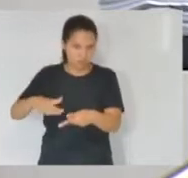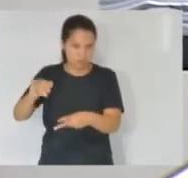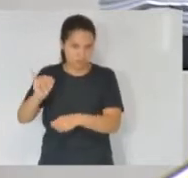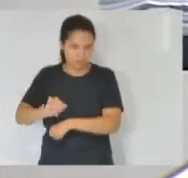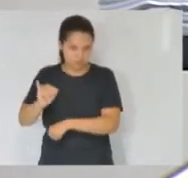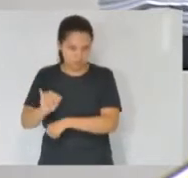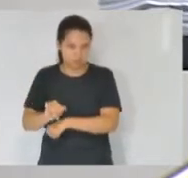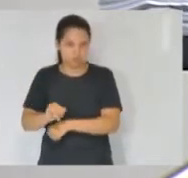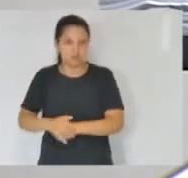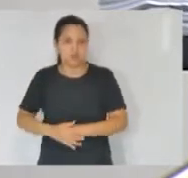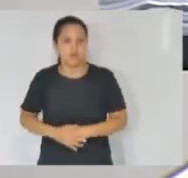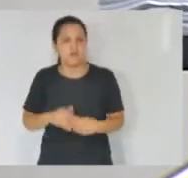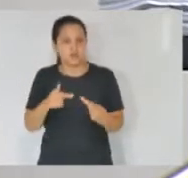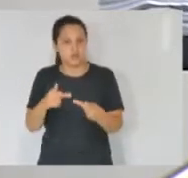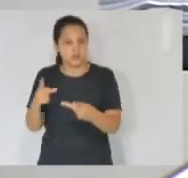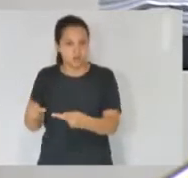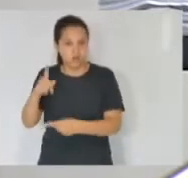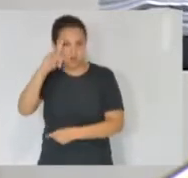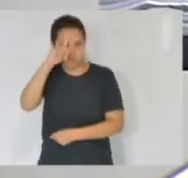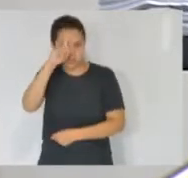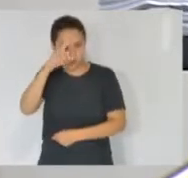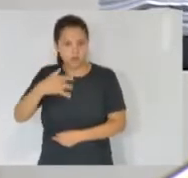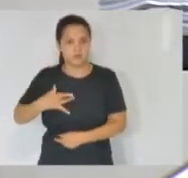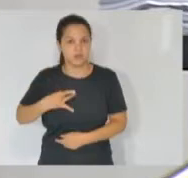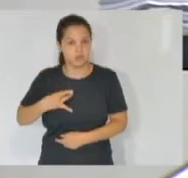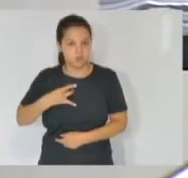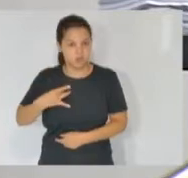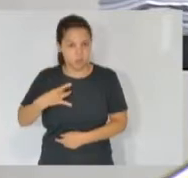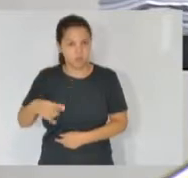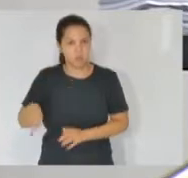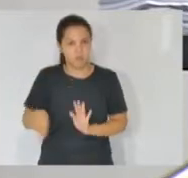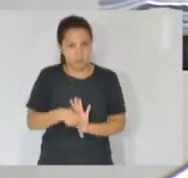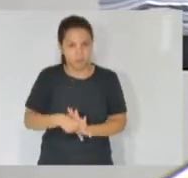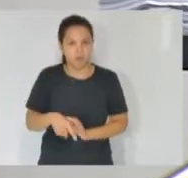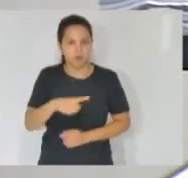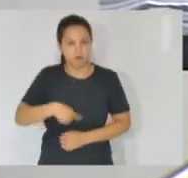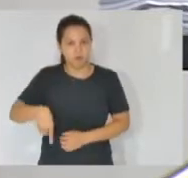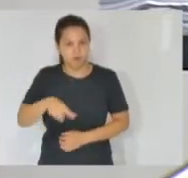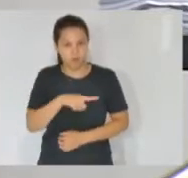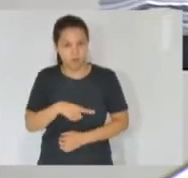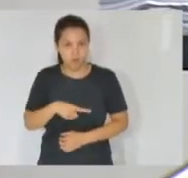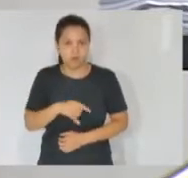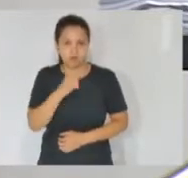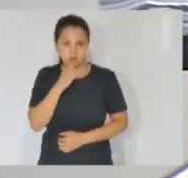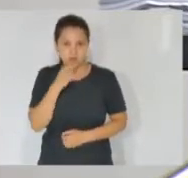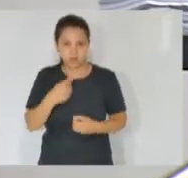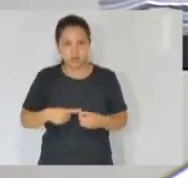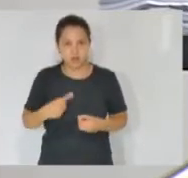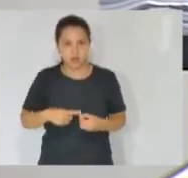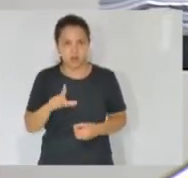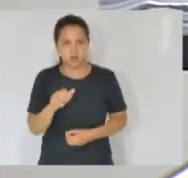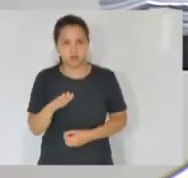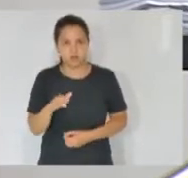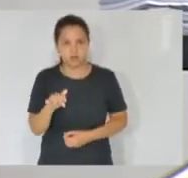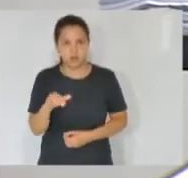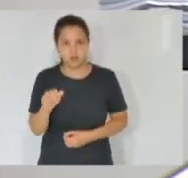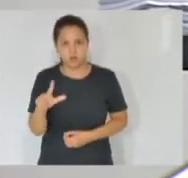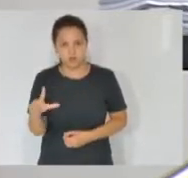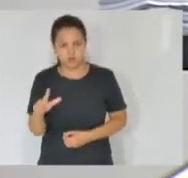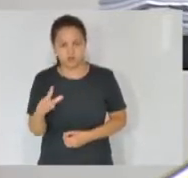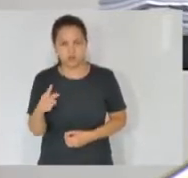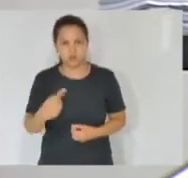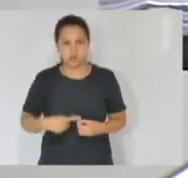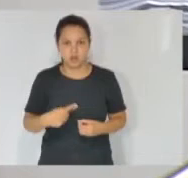visitei vários hospitais filantrópicos nossos, como na cidade de Luiz Alves, de Rio dos Cedros e